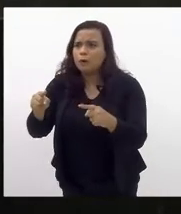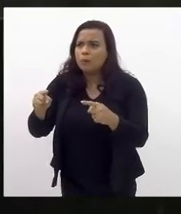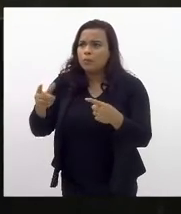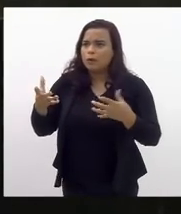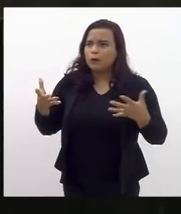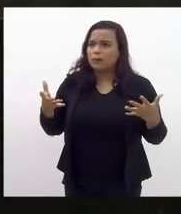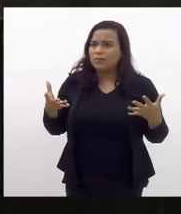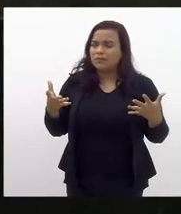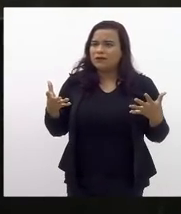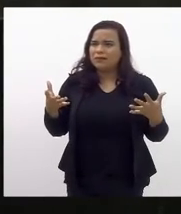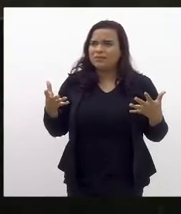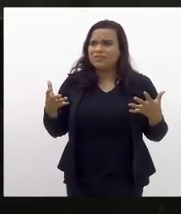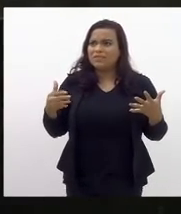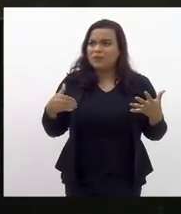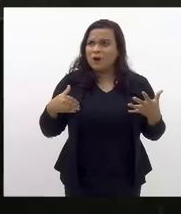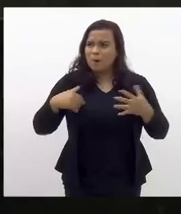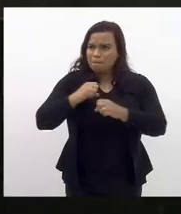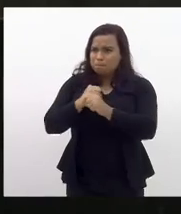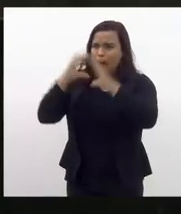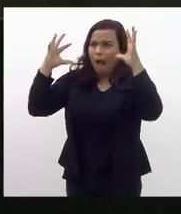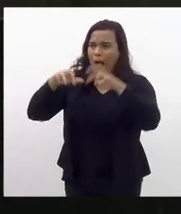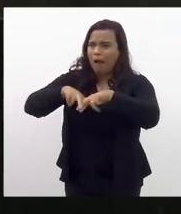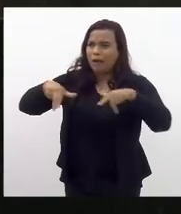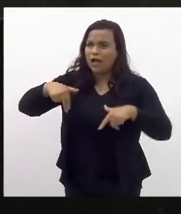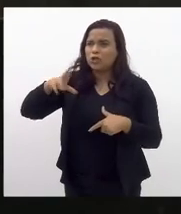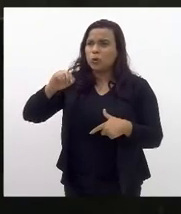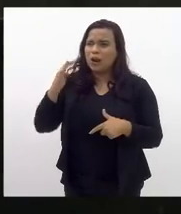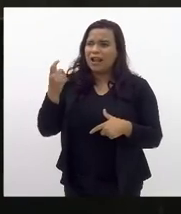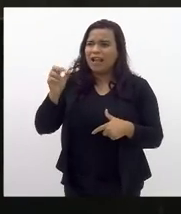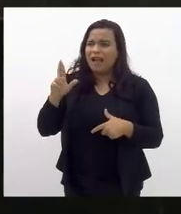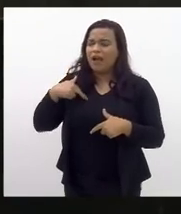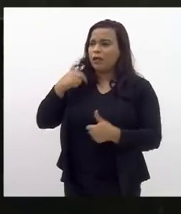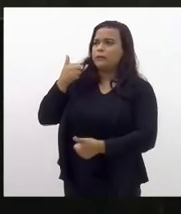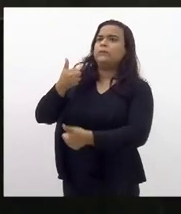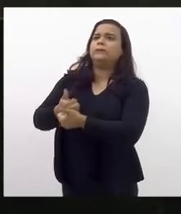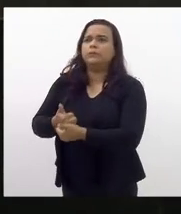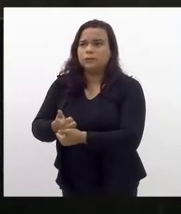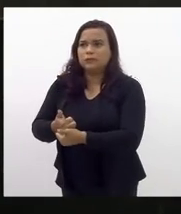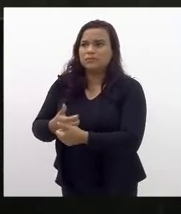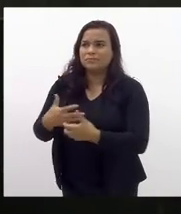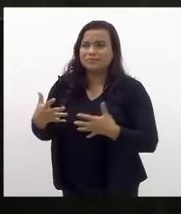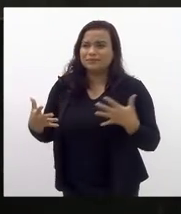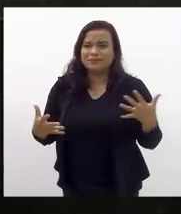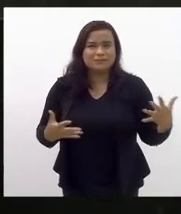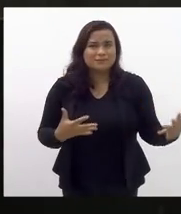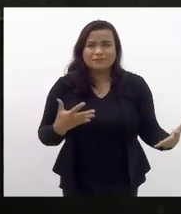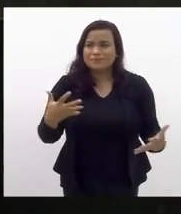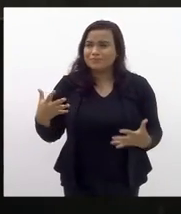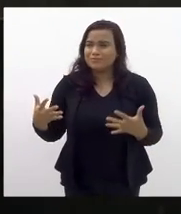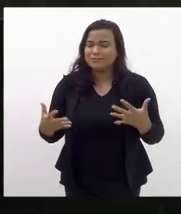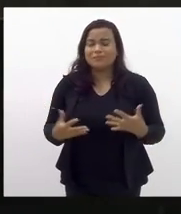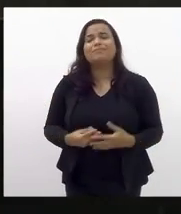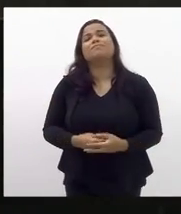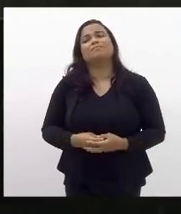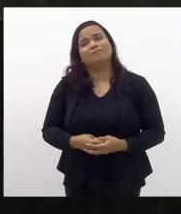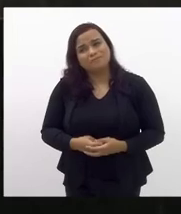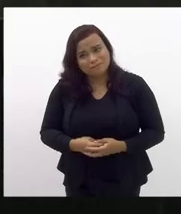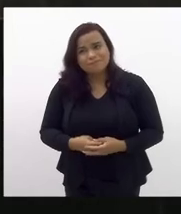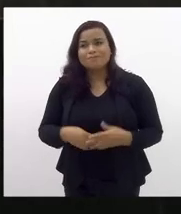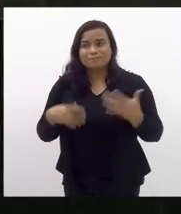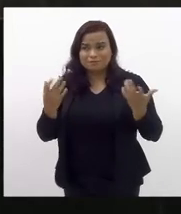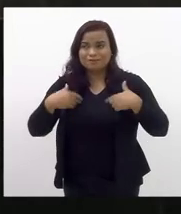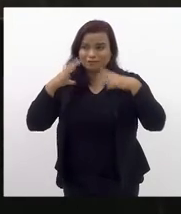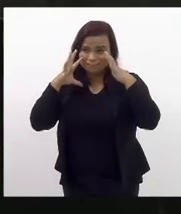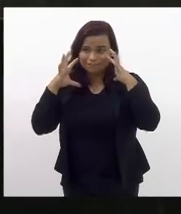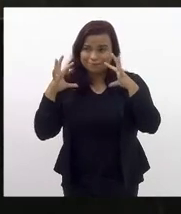minhas forças nucleares vão estar lá próximas dessas divisas, etc, etc. Então, eu queria